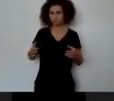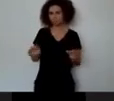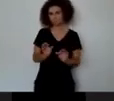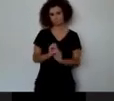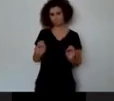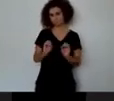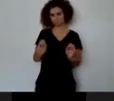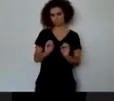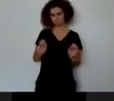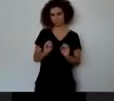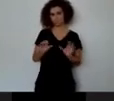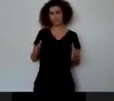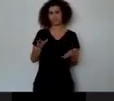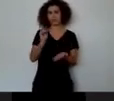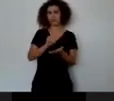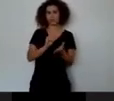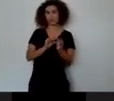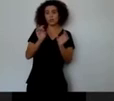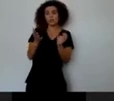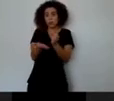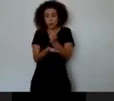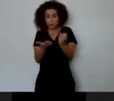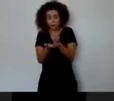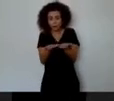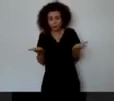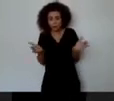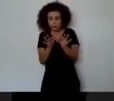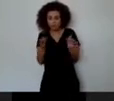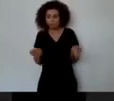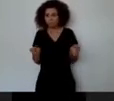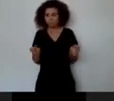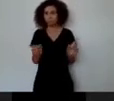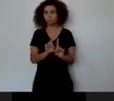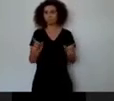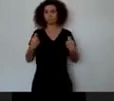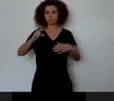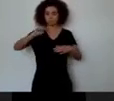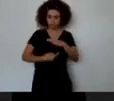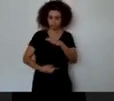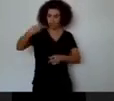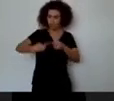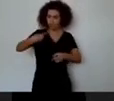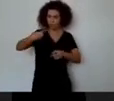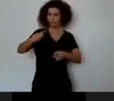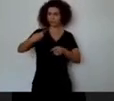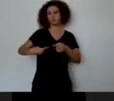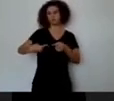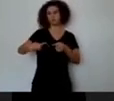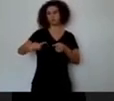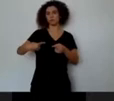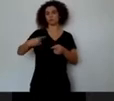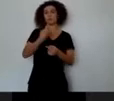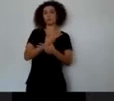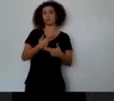sair da superfície e aprofundar nessas discussões. Uma coisa que eu acho perversa, que entra dentro dessa